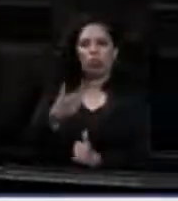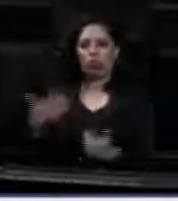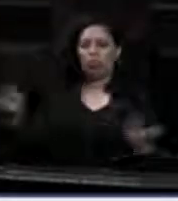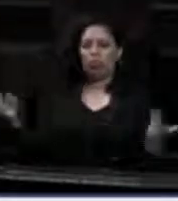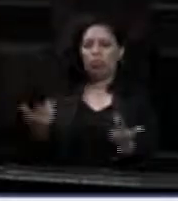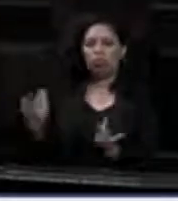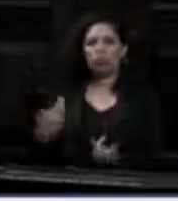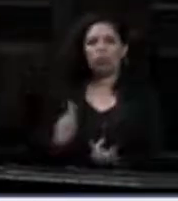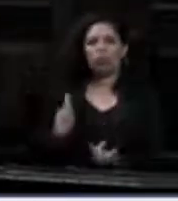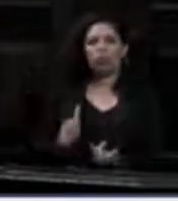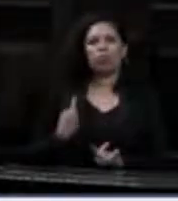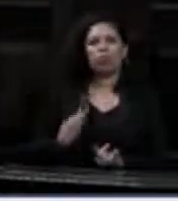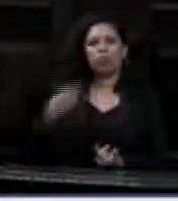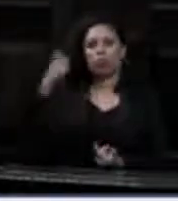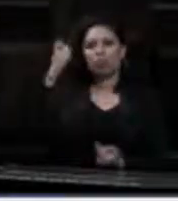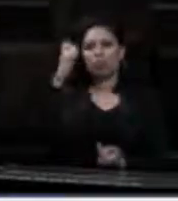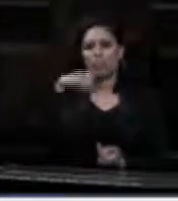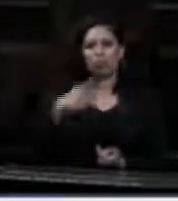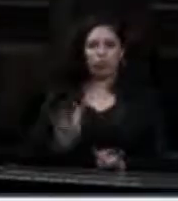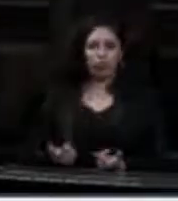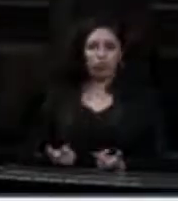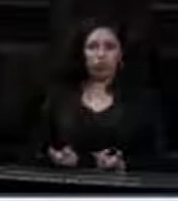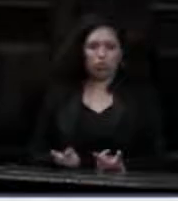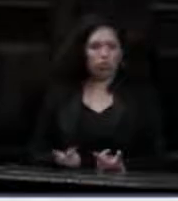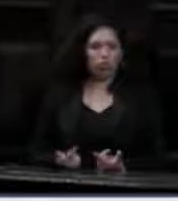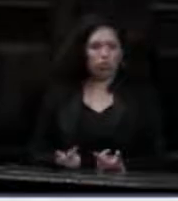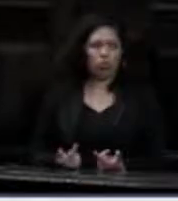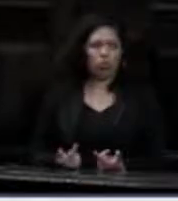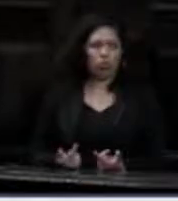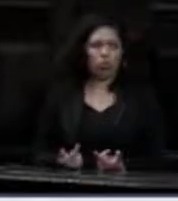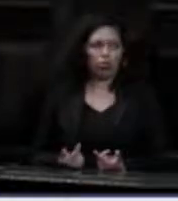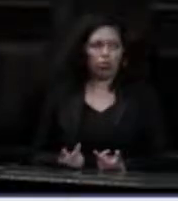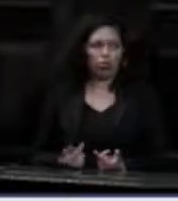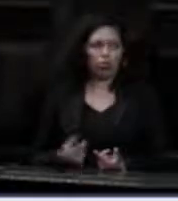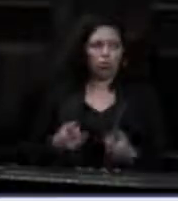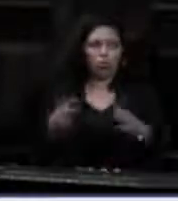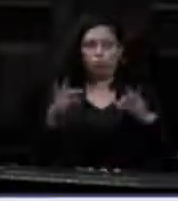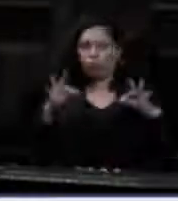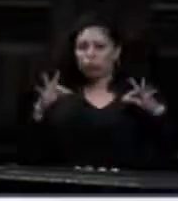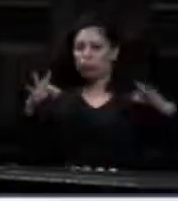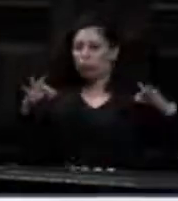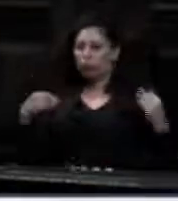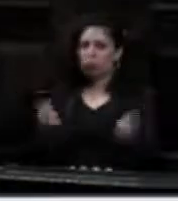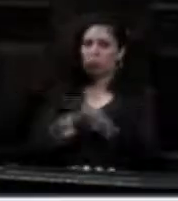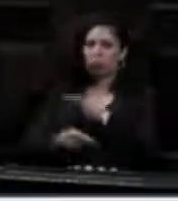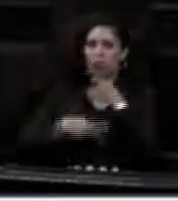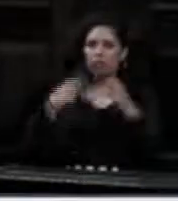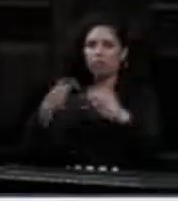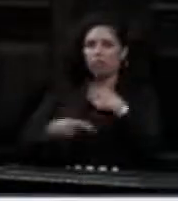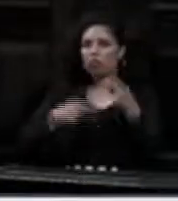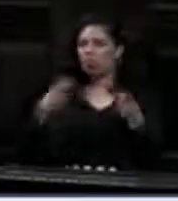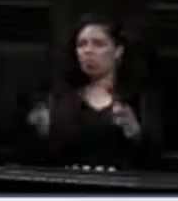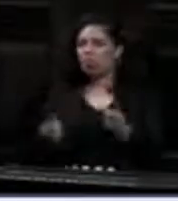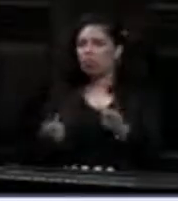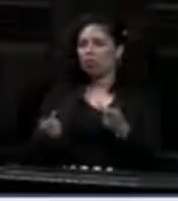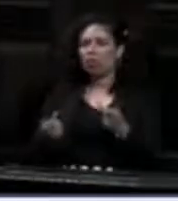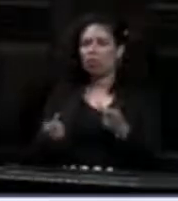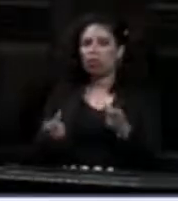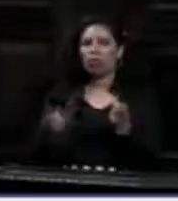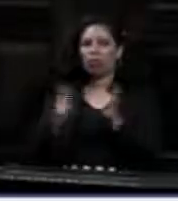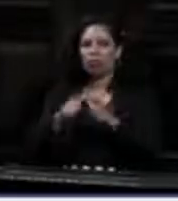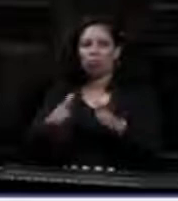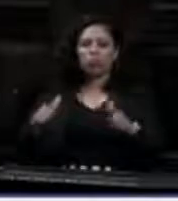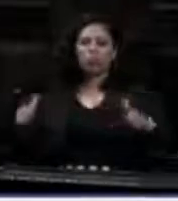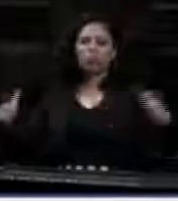duro de despolitização, onde tudo se generaliza, onde de certa forma,